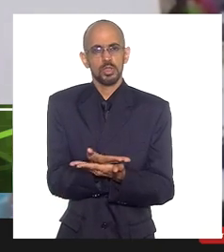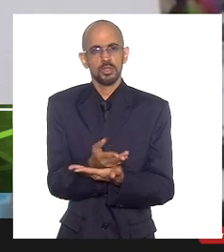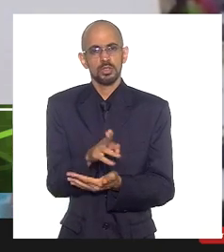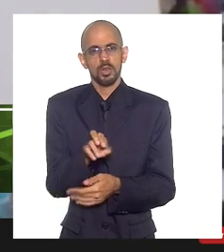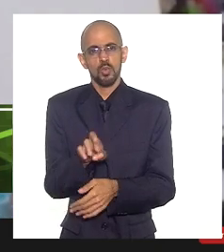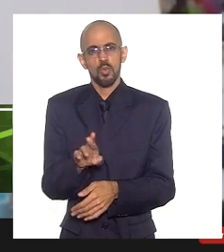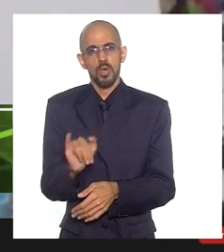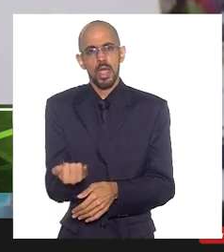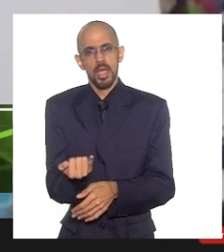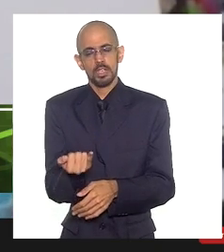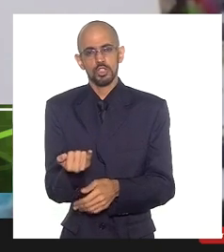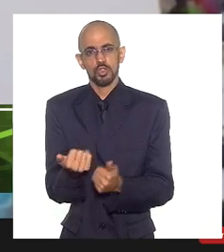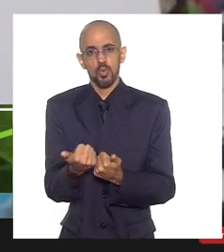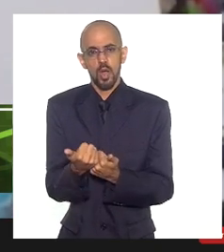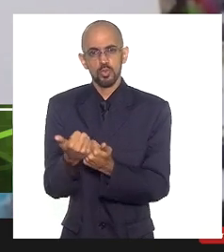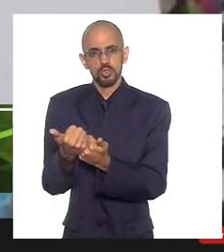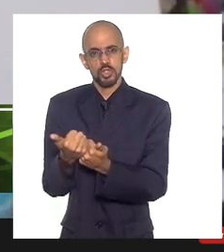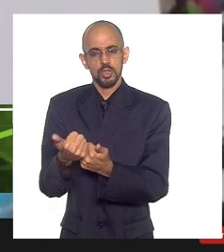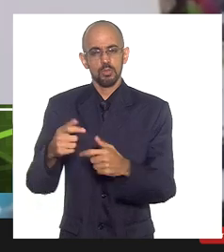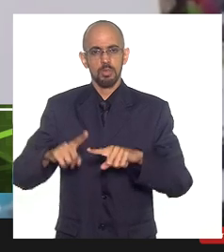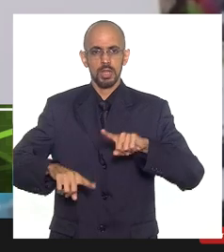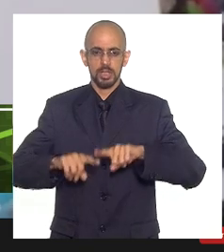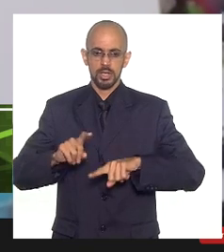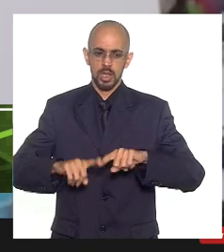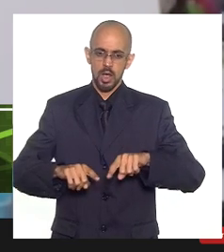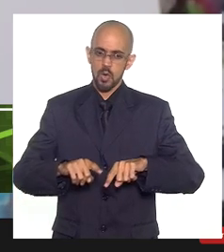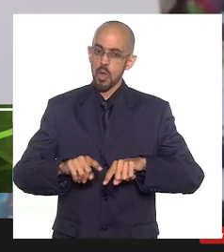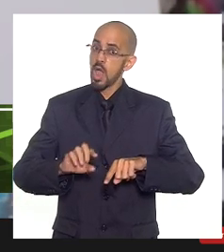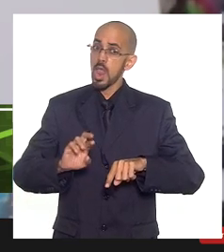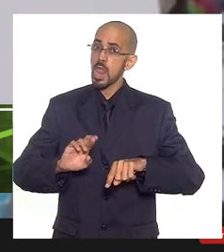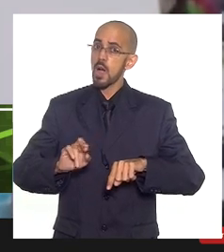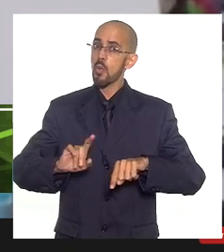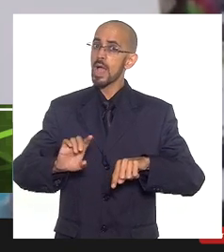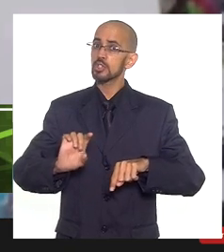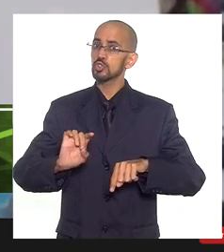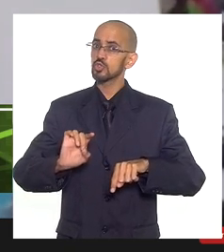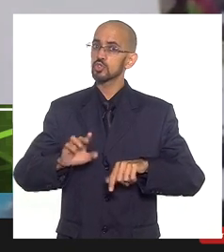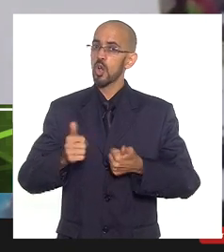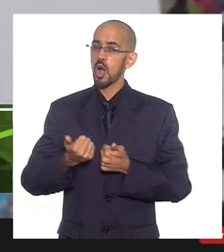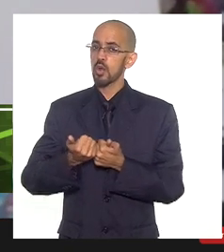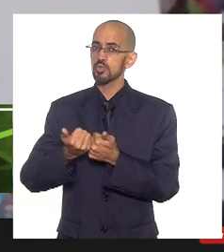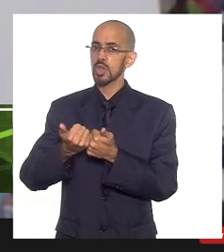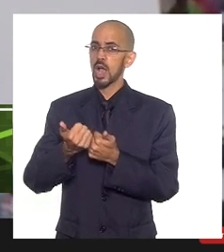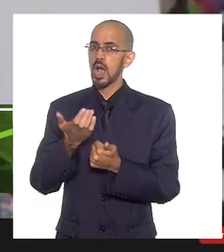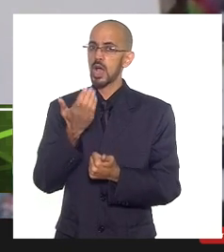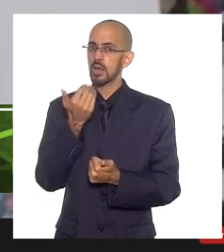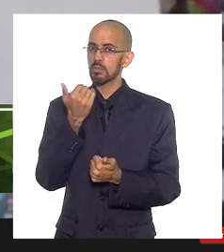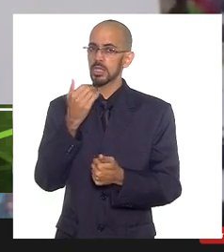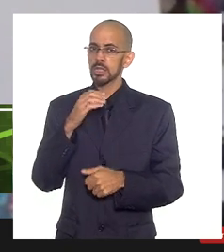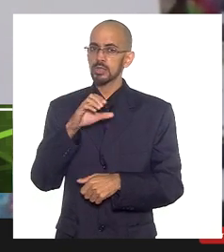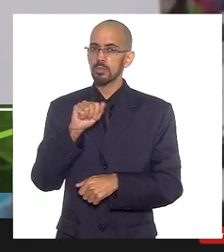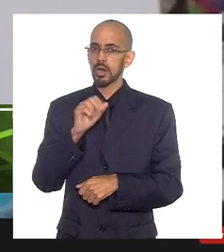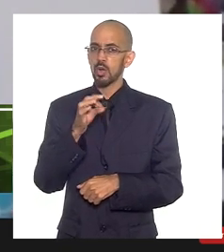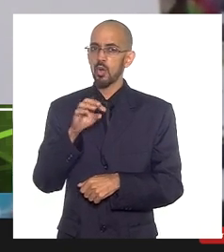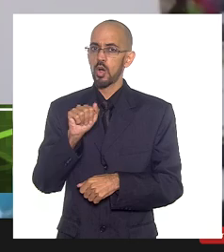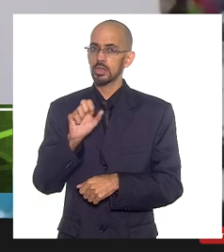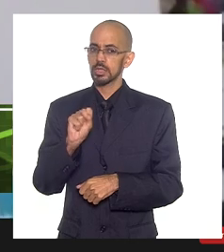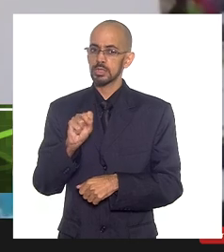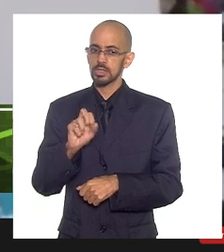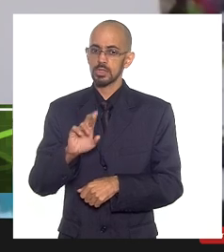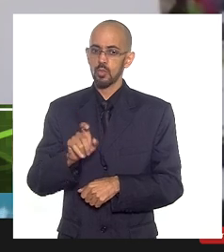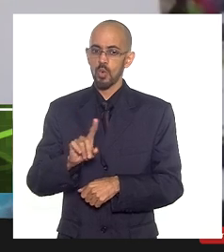no auxílio material e aí é que eu queria dizer que não é só auxílio alimentação para estudantes cotistas mas a gente tem uma